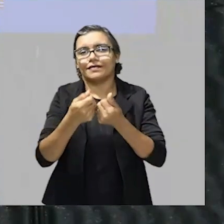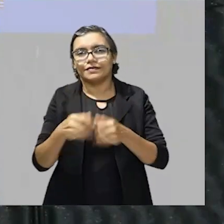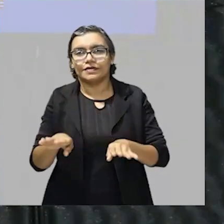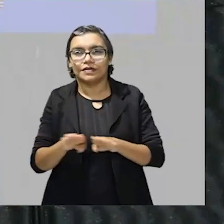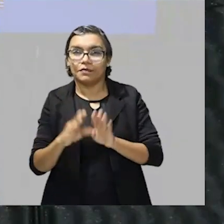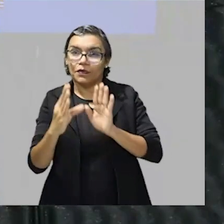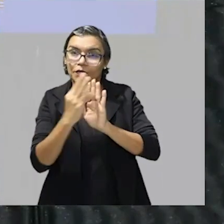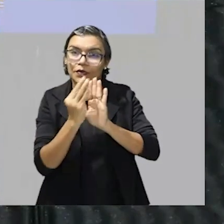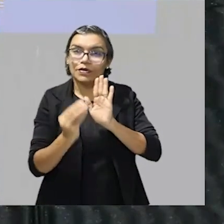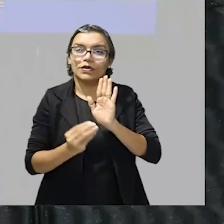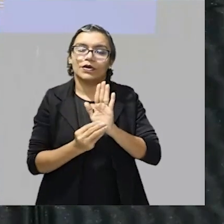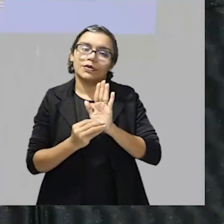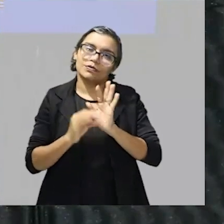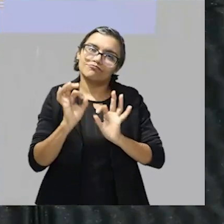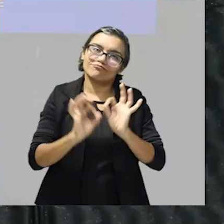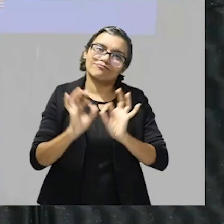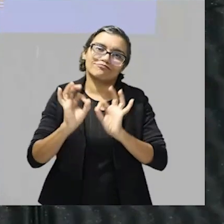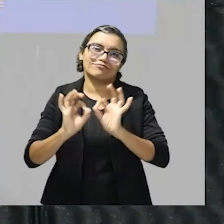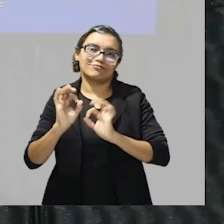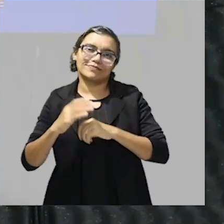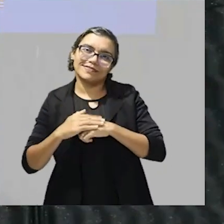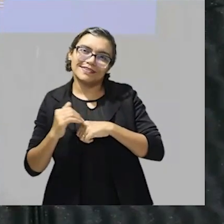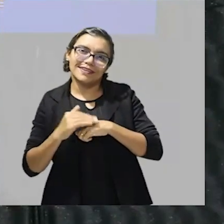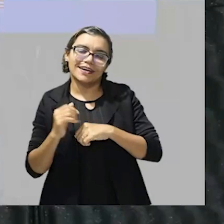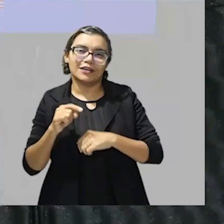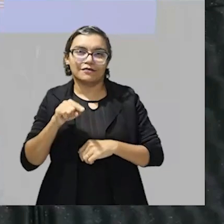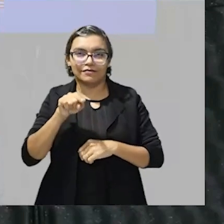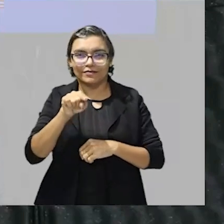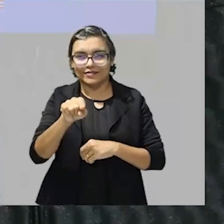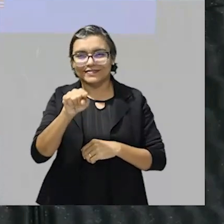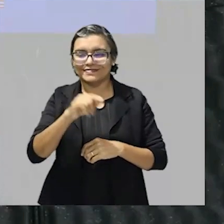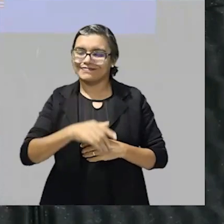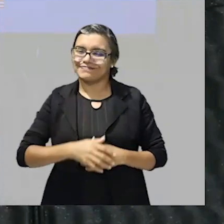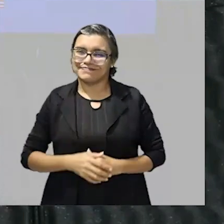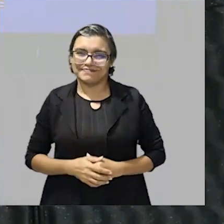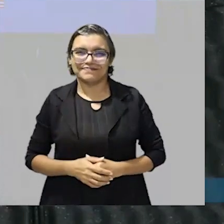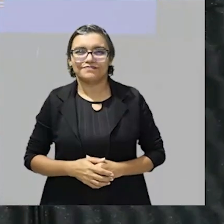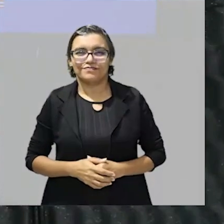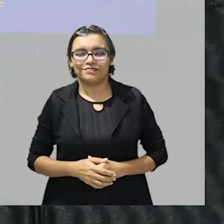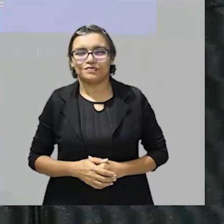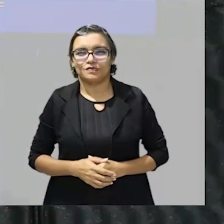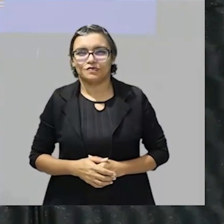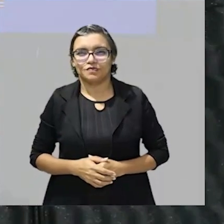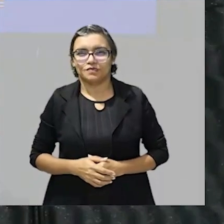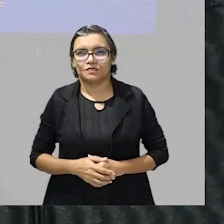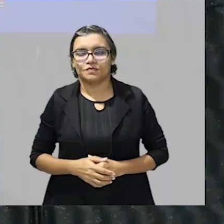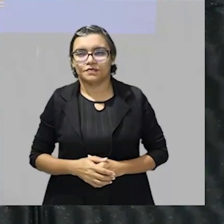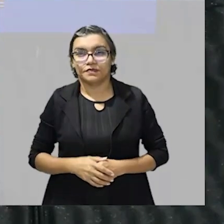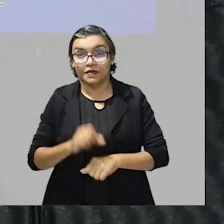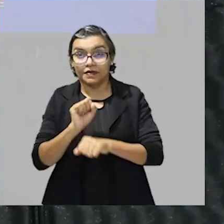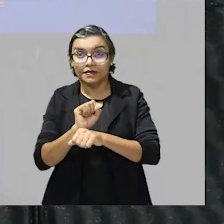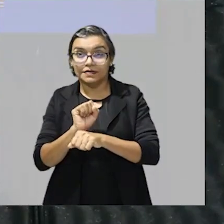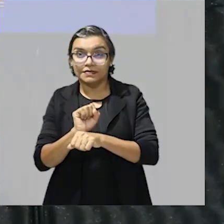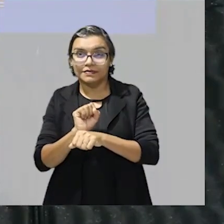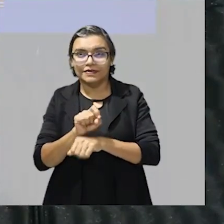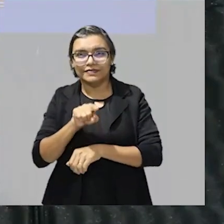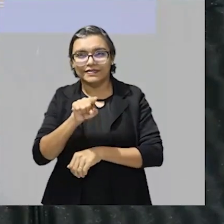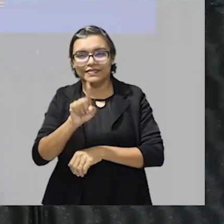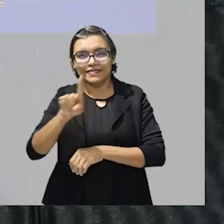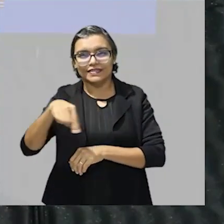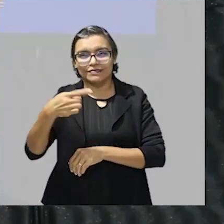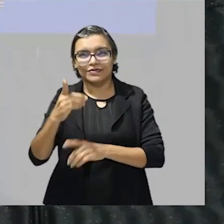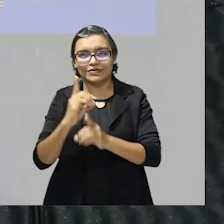um conteúdo muito bem elaborado com muito carinho para vocês eu espero vocês na próxima